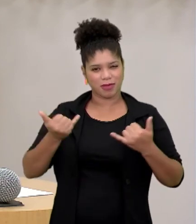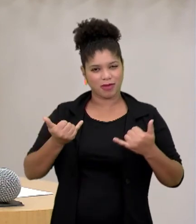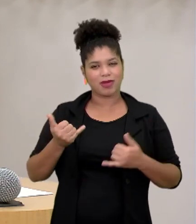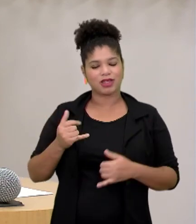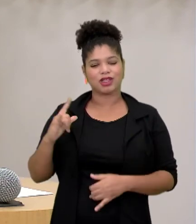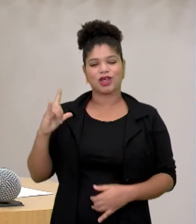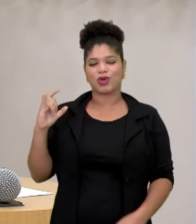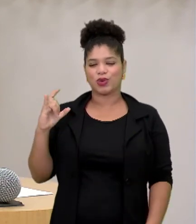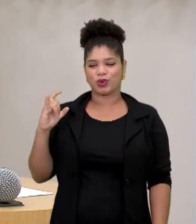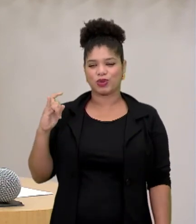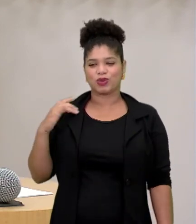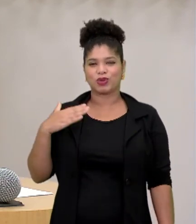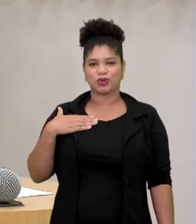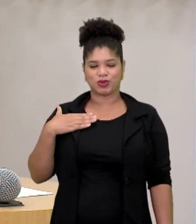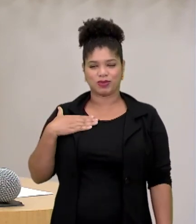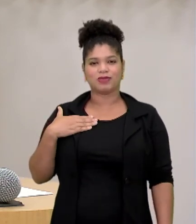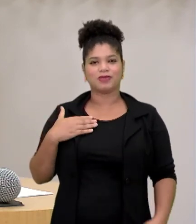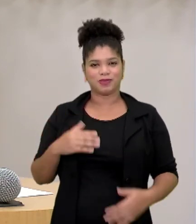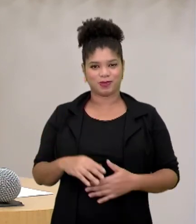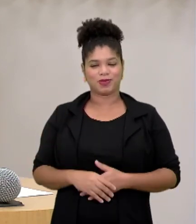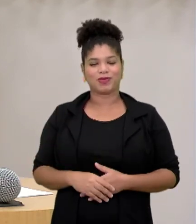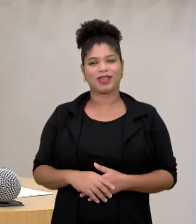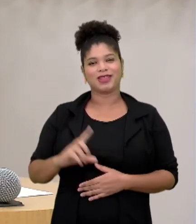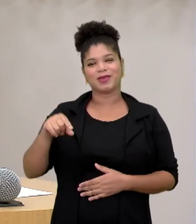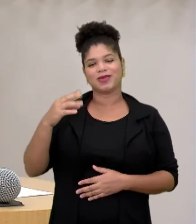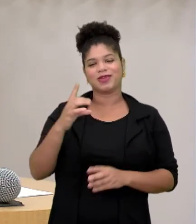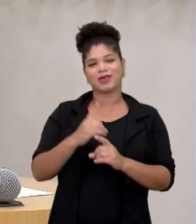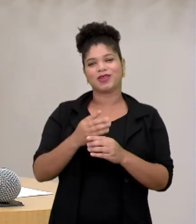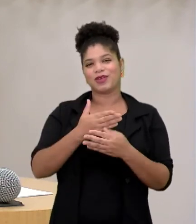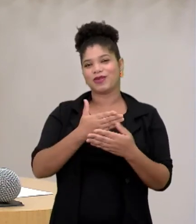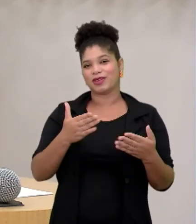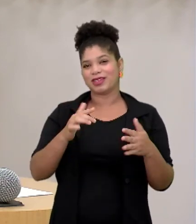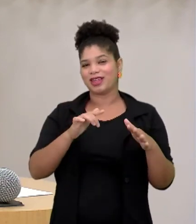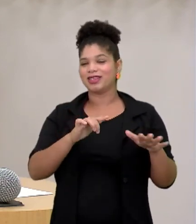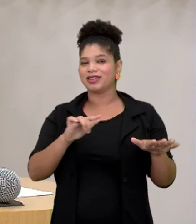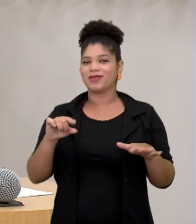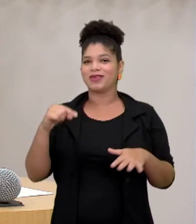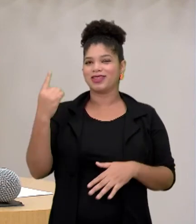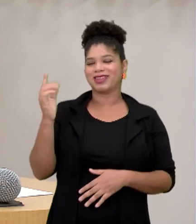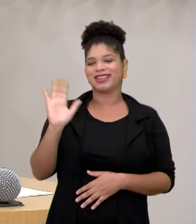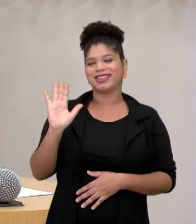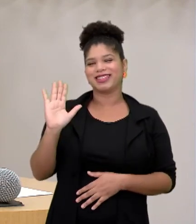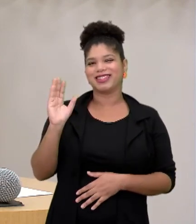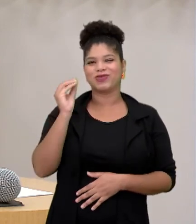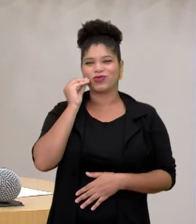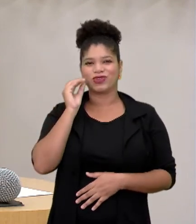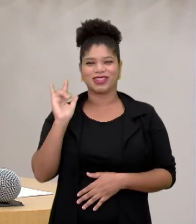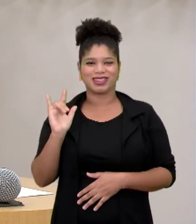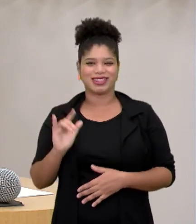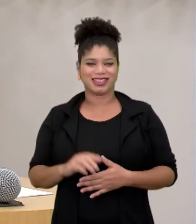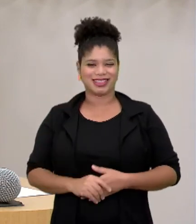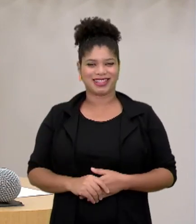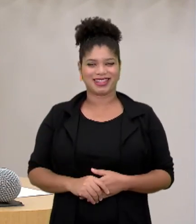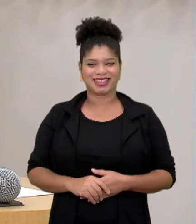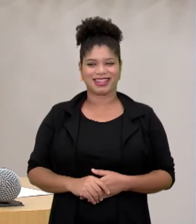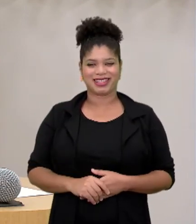no @ Fernanda Maria Borges e a gente se vê na próxima aula. Tchau, turma.